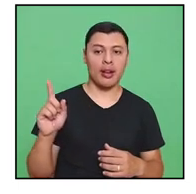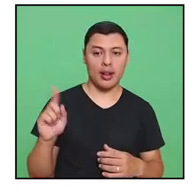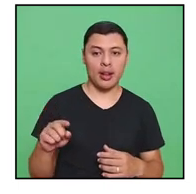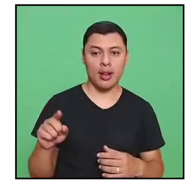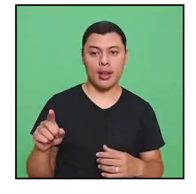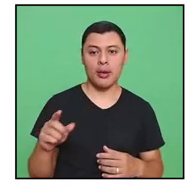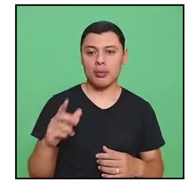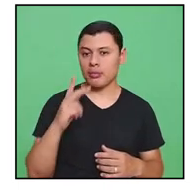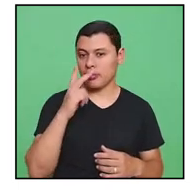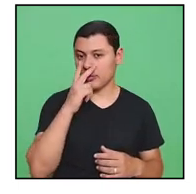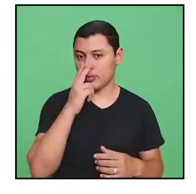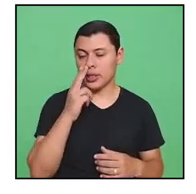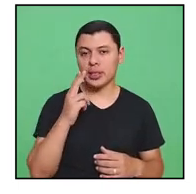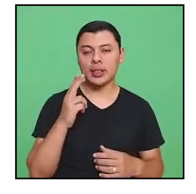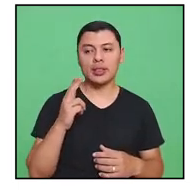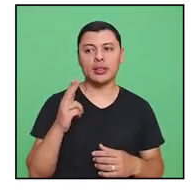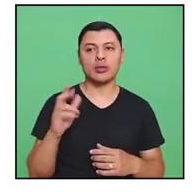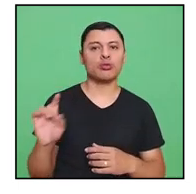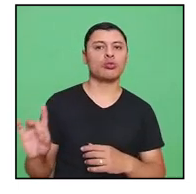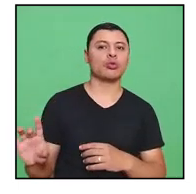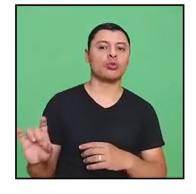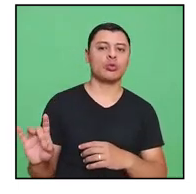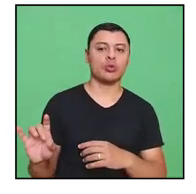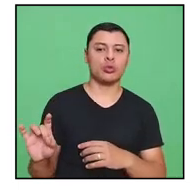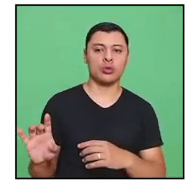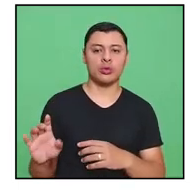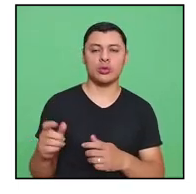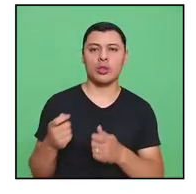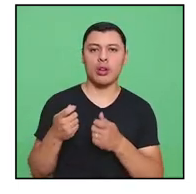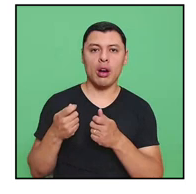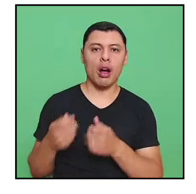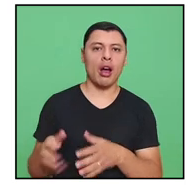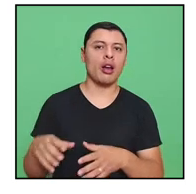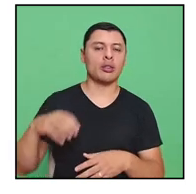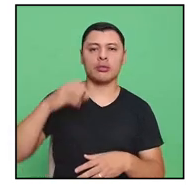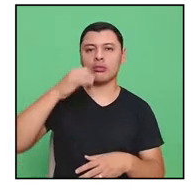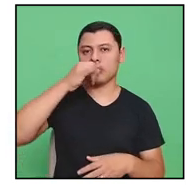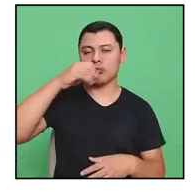energeticamente dependente, assim, de um gasto de energia que tende